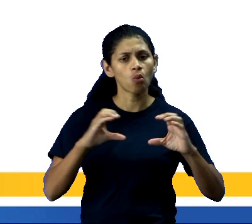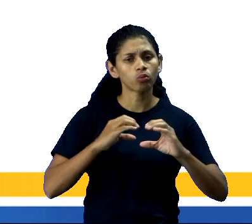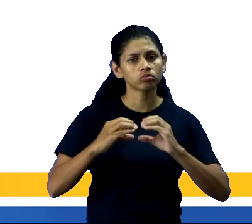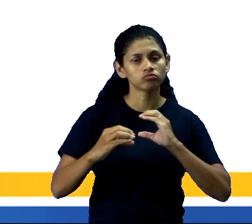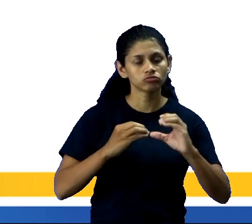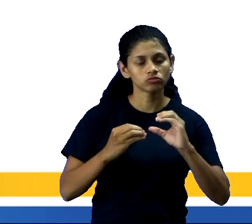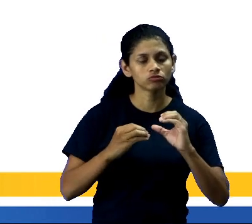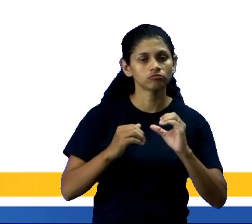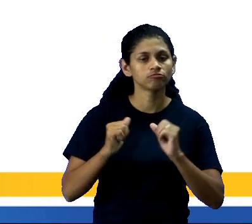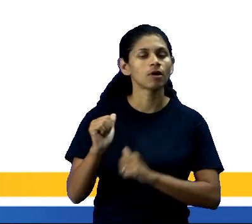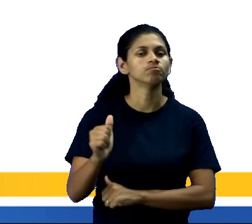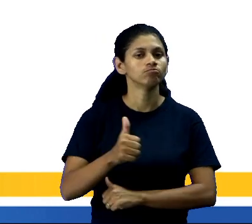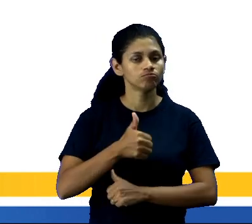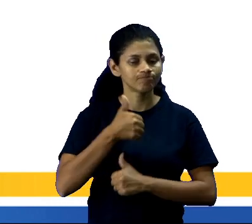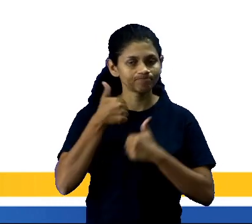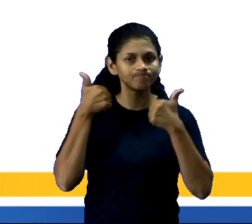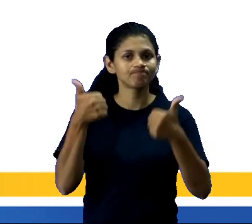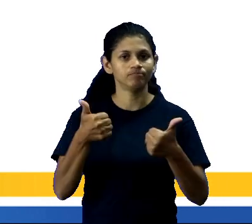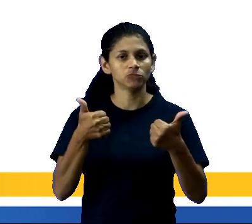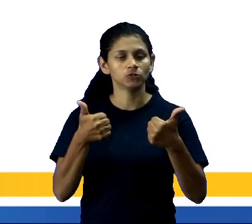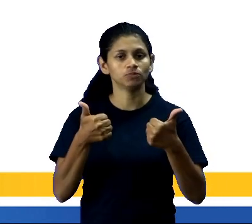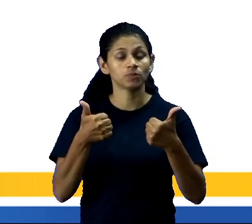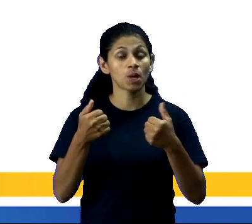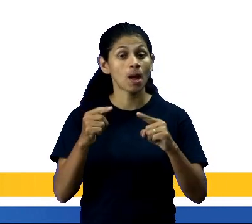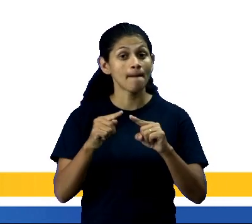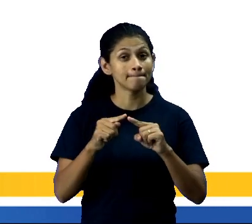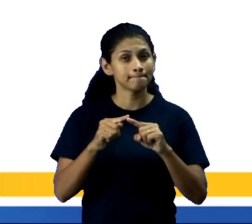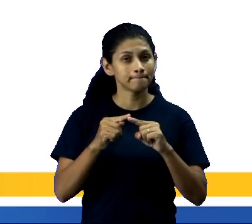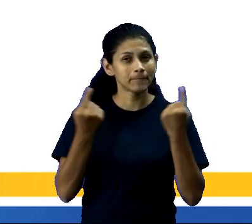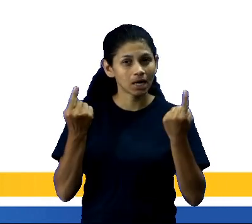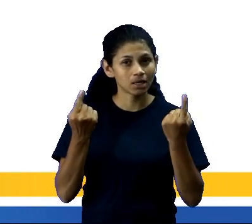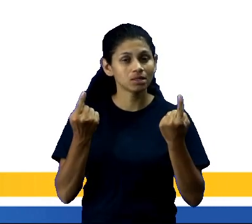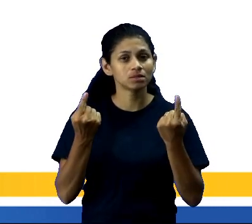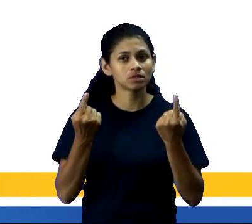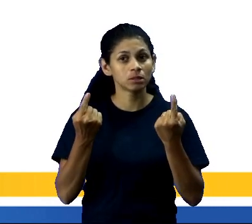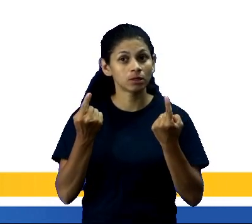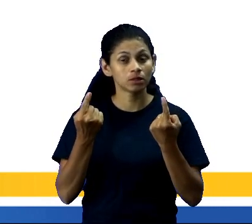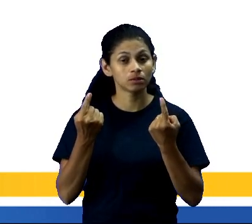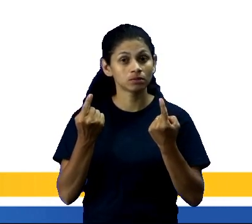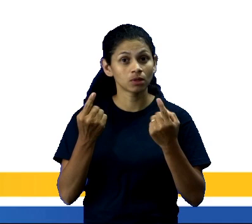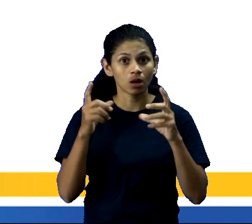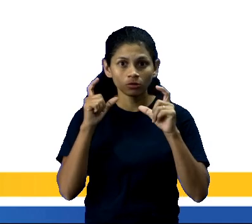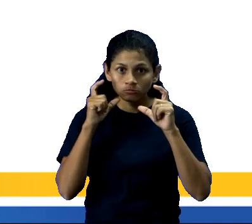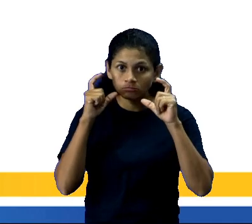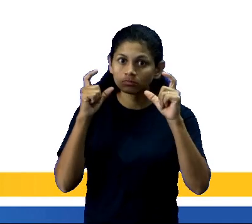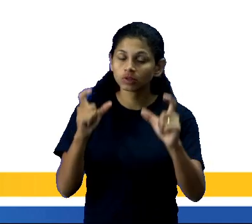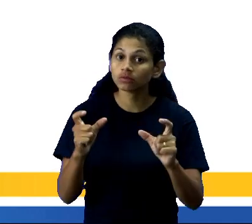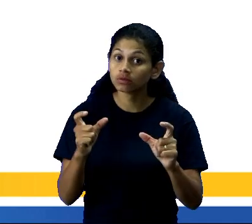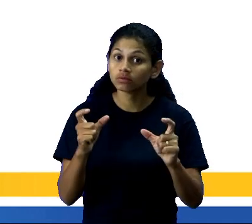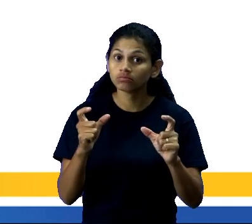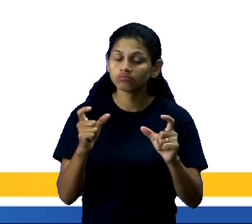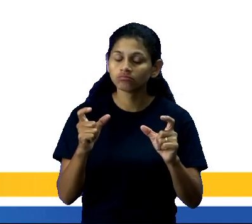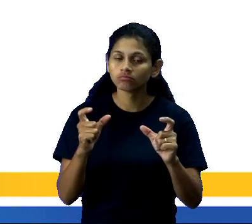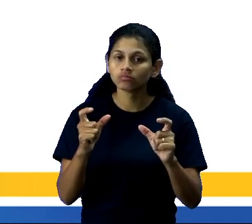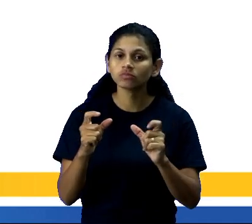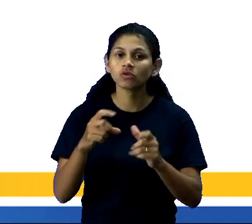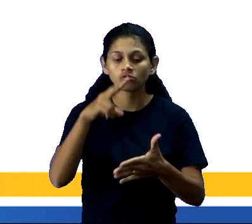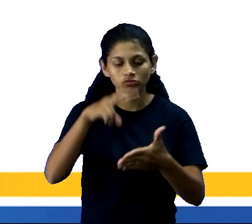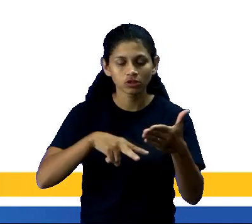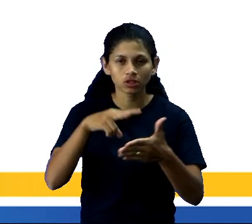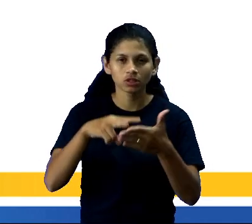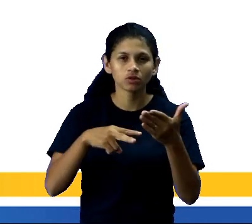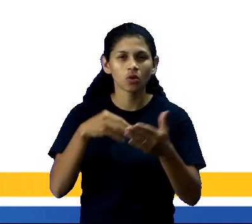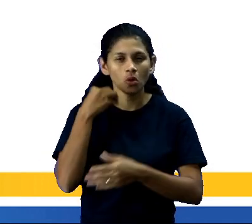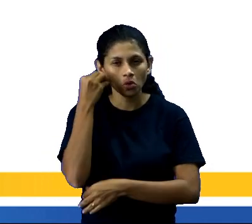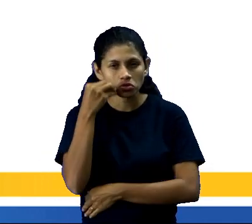é positivo, entretanto ela coloca ressalva para os leitores mais experientes, né, que já para eles a história